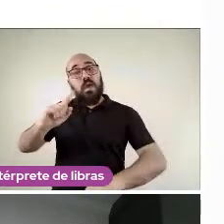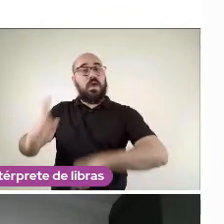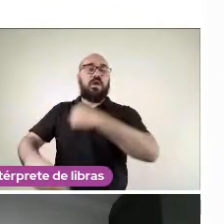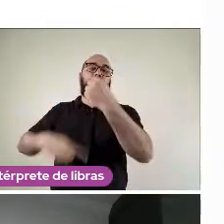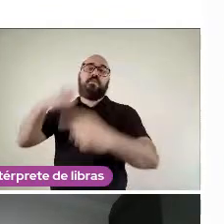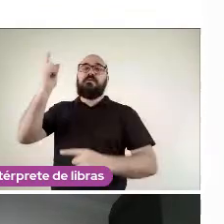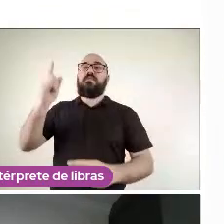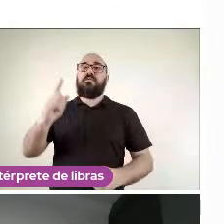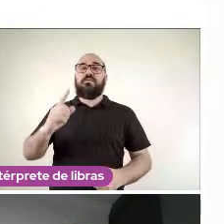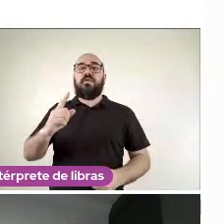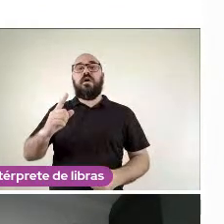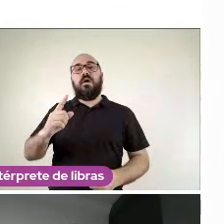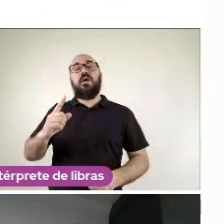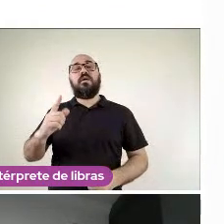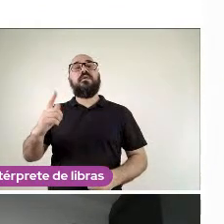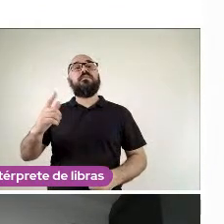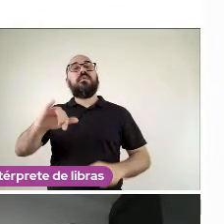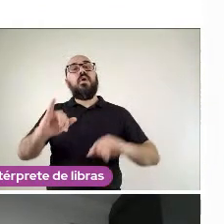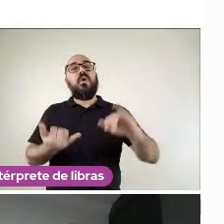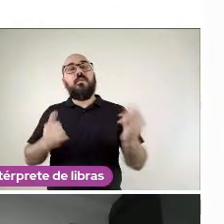e criar oportunidades de